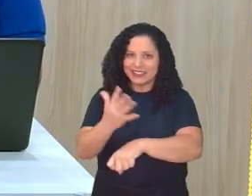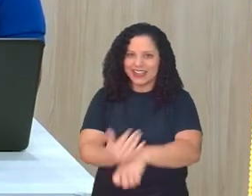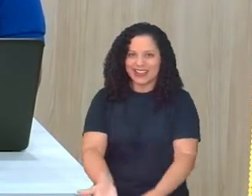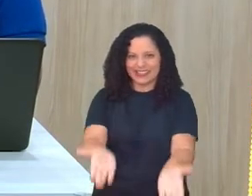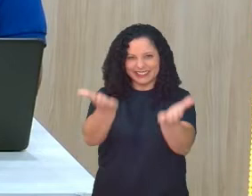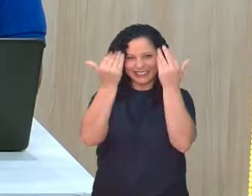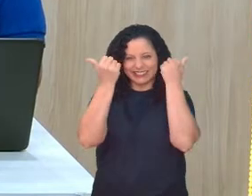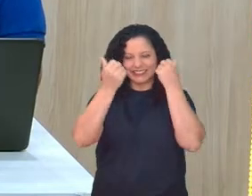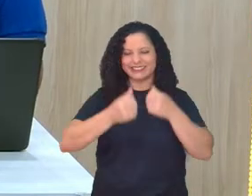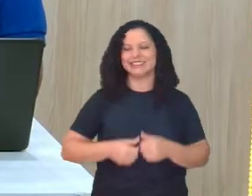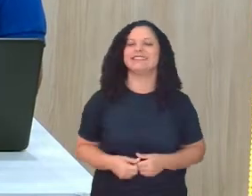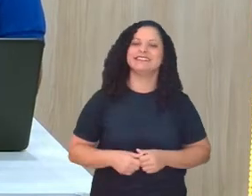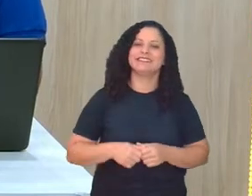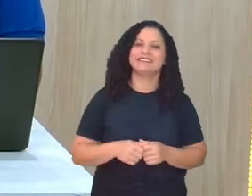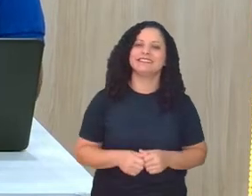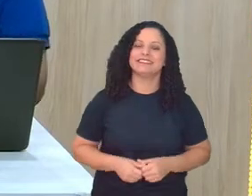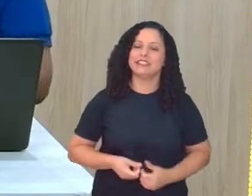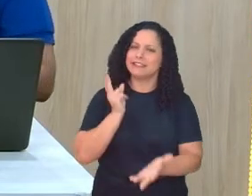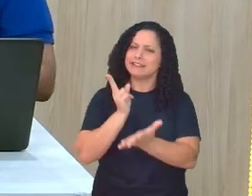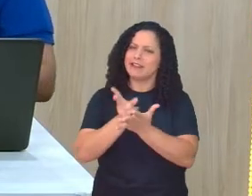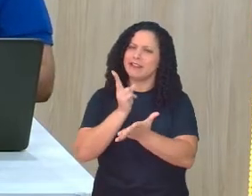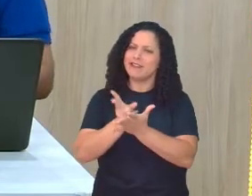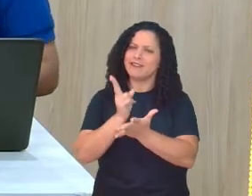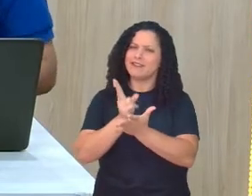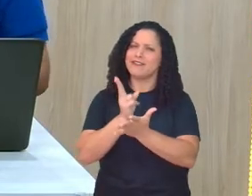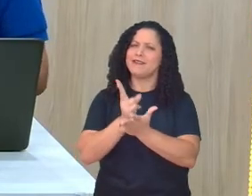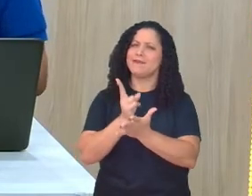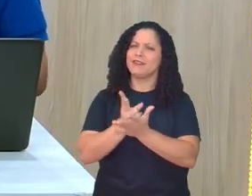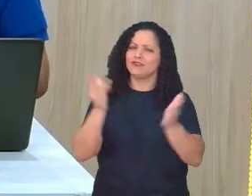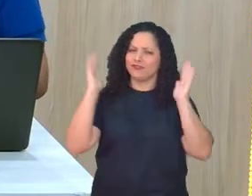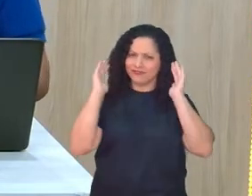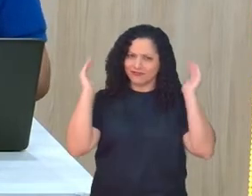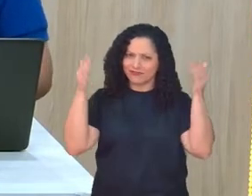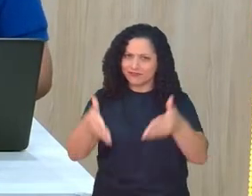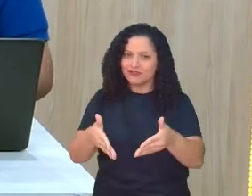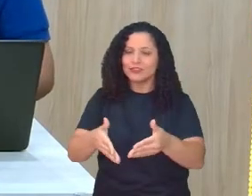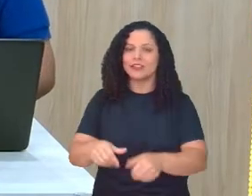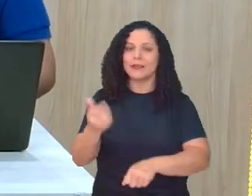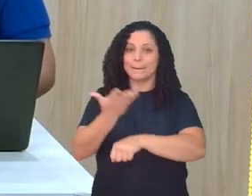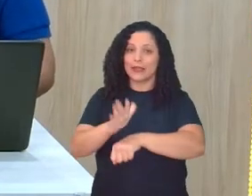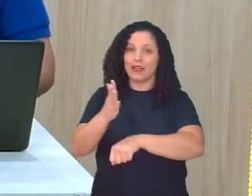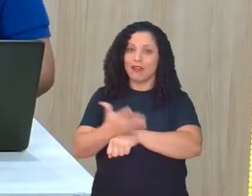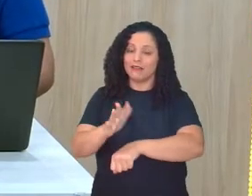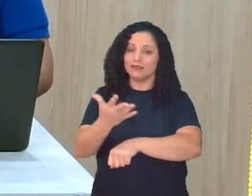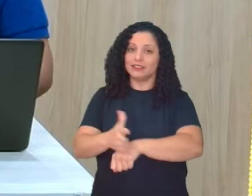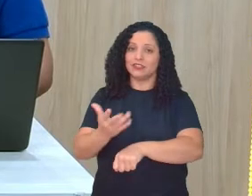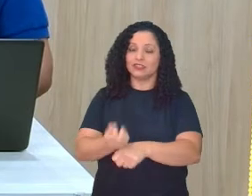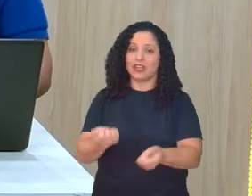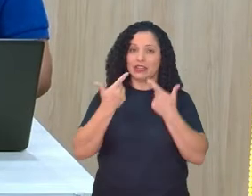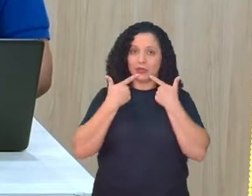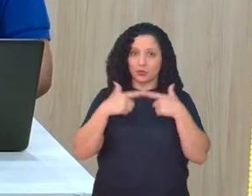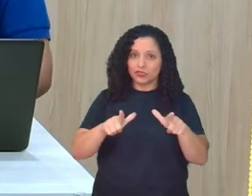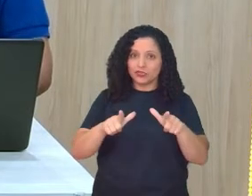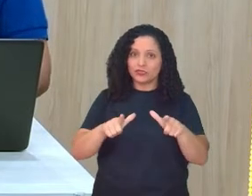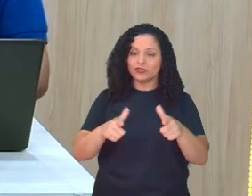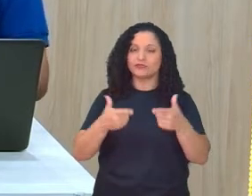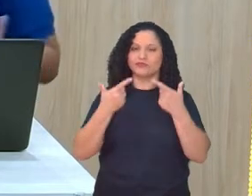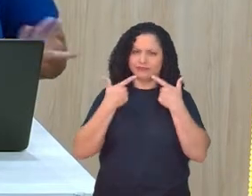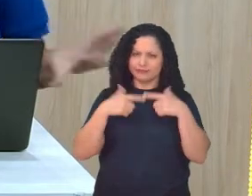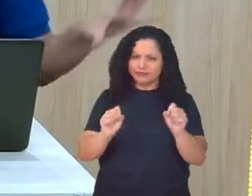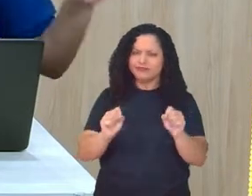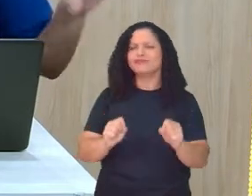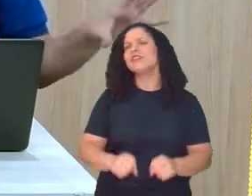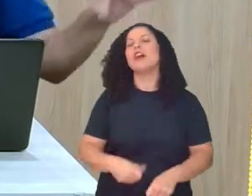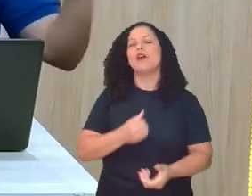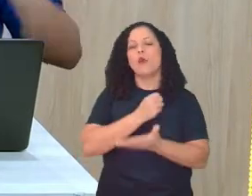ano. Isso. Até porque a gente faz isso o tempo inteiro. Essas práticas linguísticas a gente primeiro realiza e depois